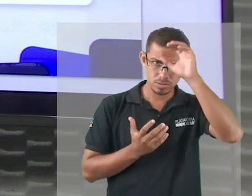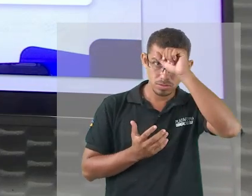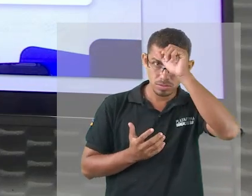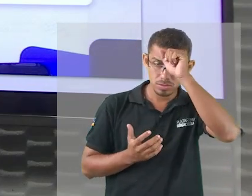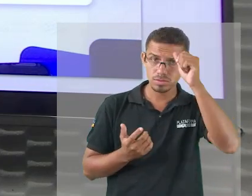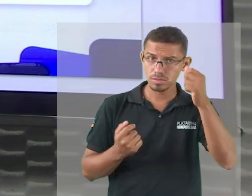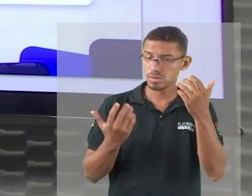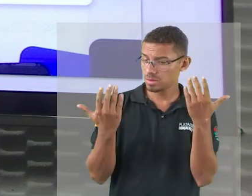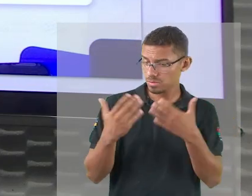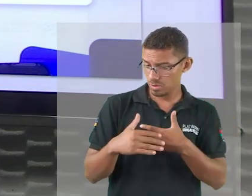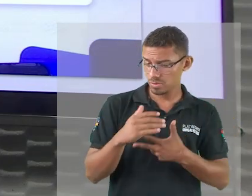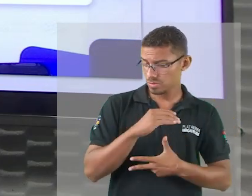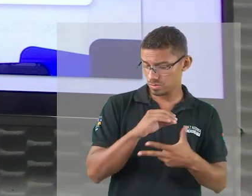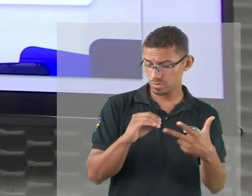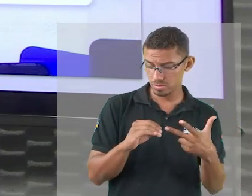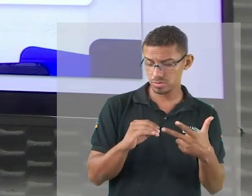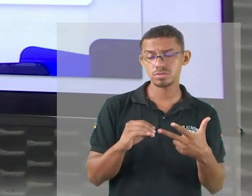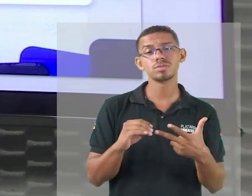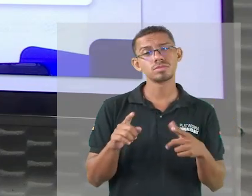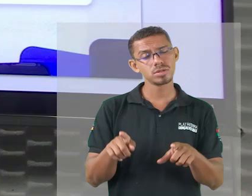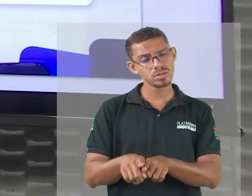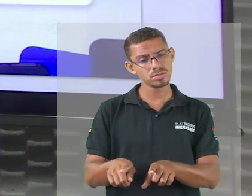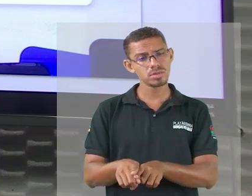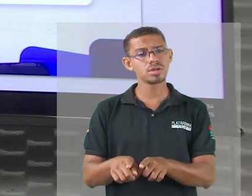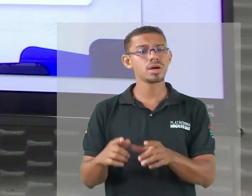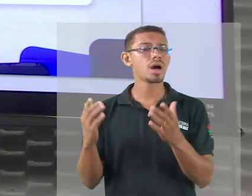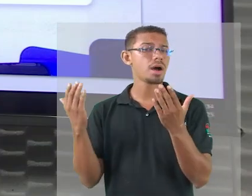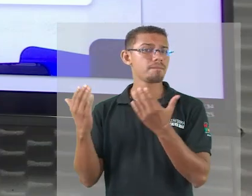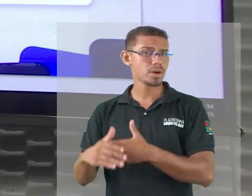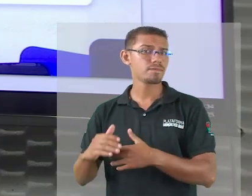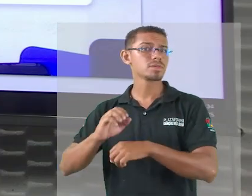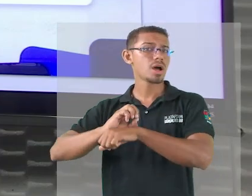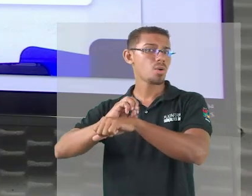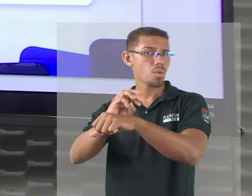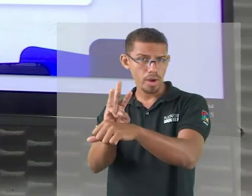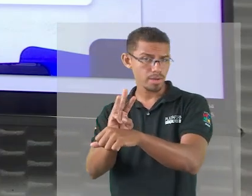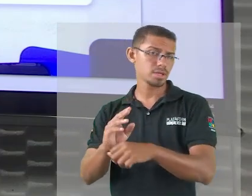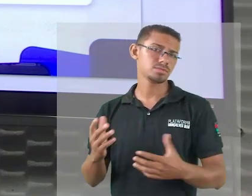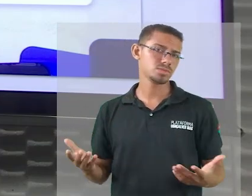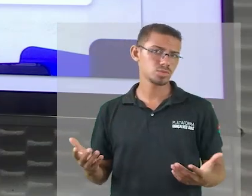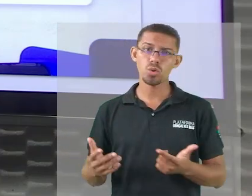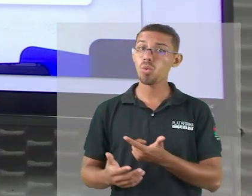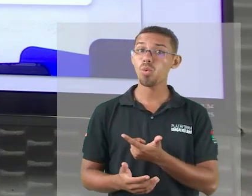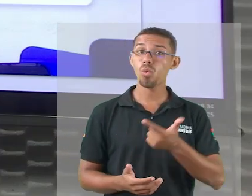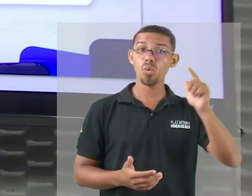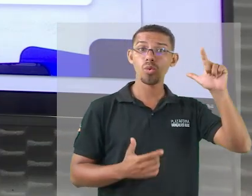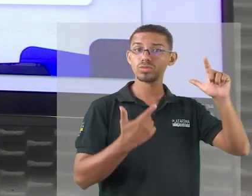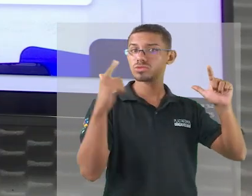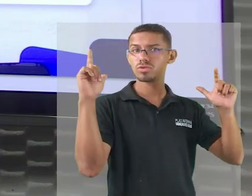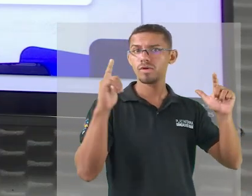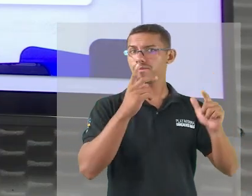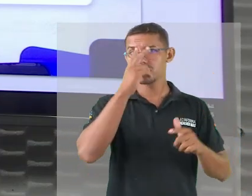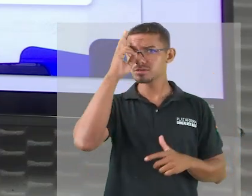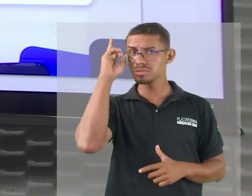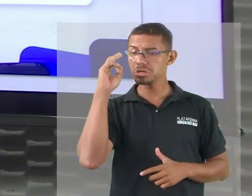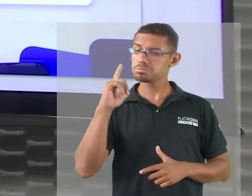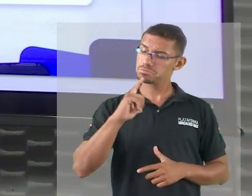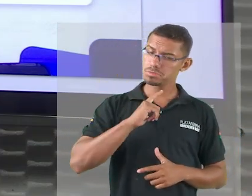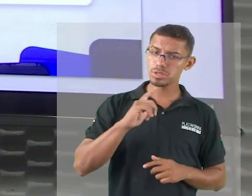façam a prova do Enem, mas também possam fazer, por exemplo, a prova da UEMA ou qualquer outro vestibular que